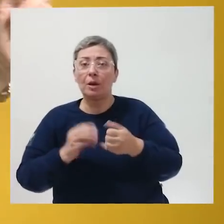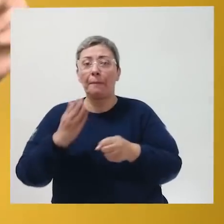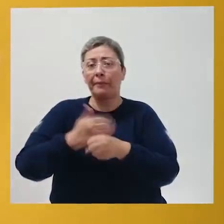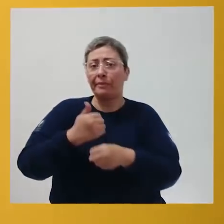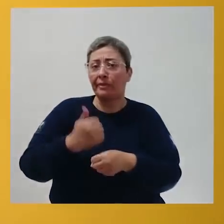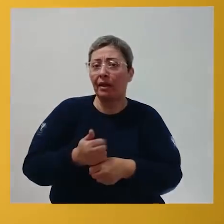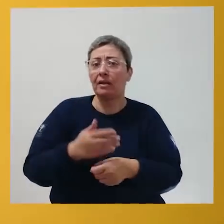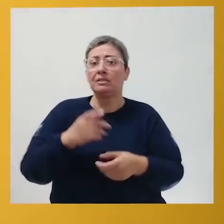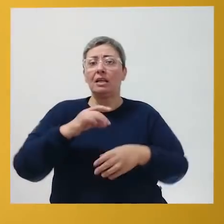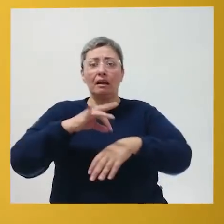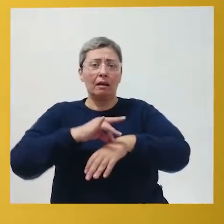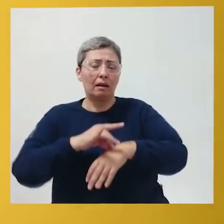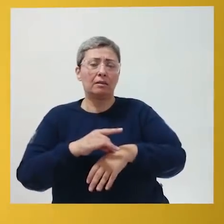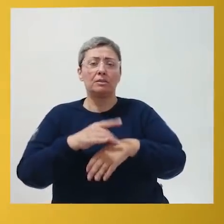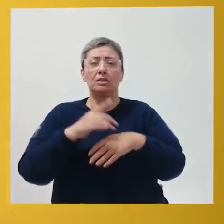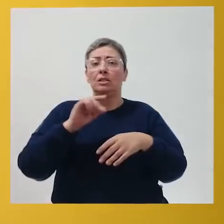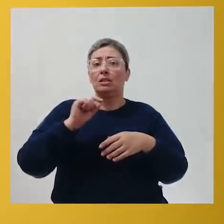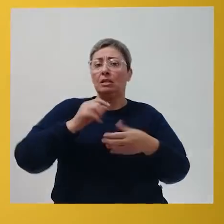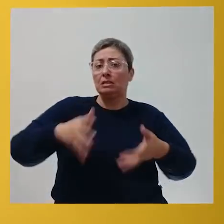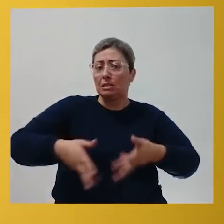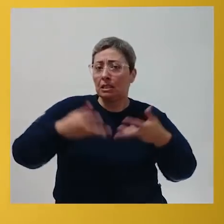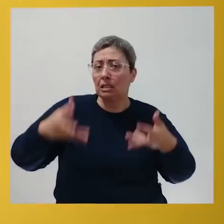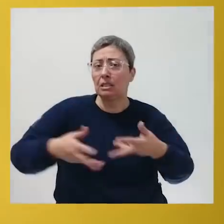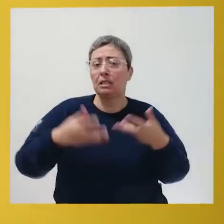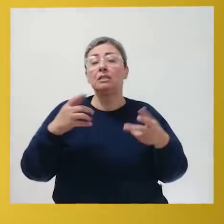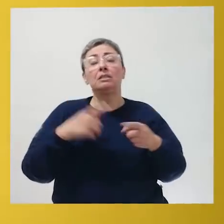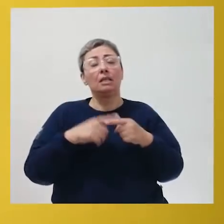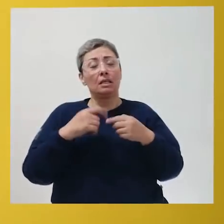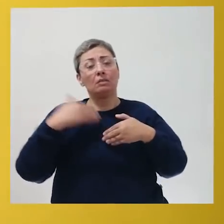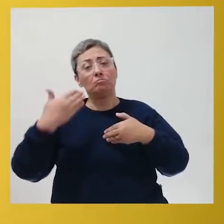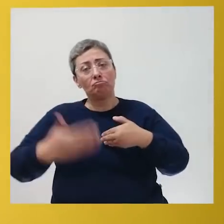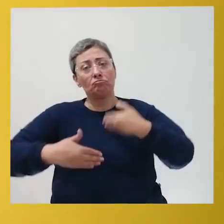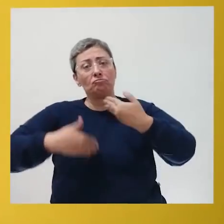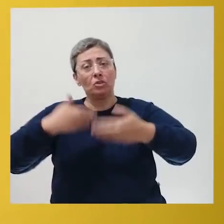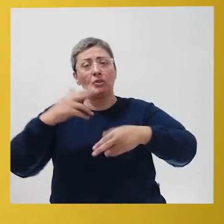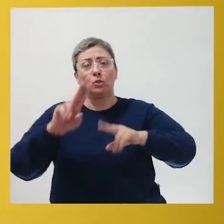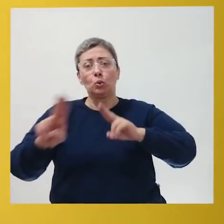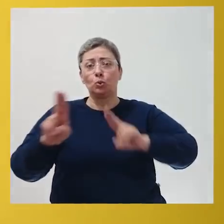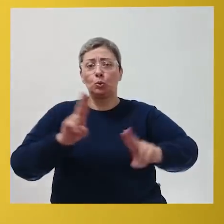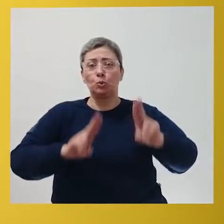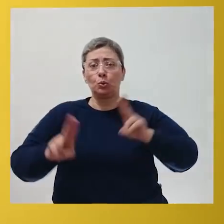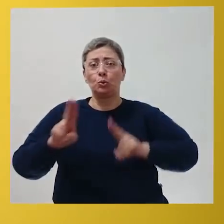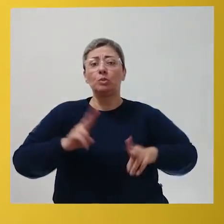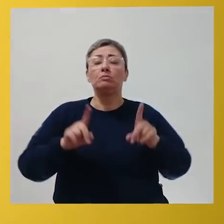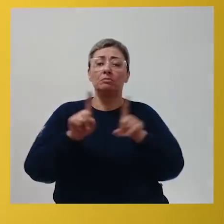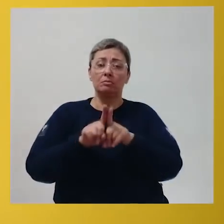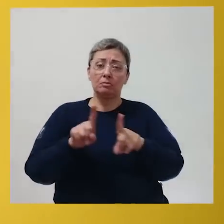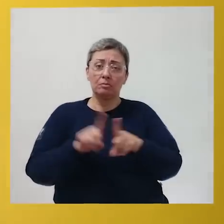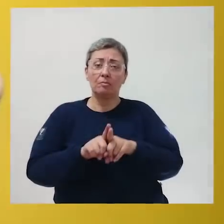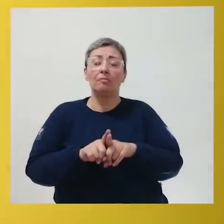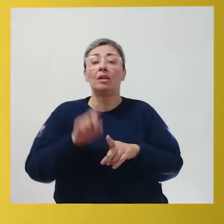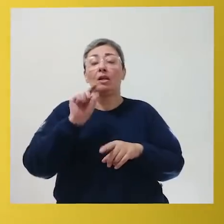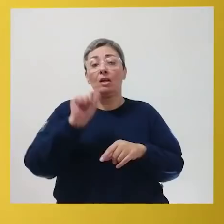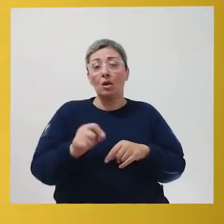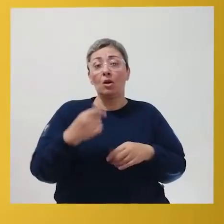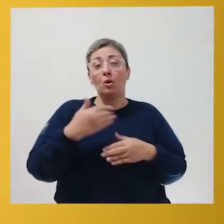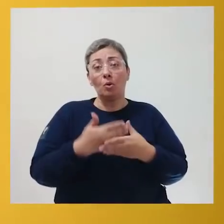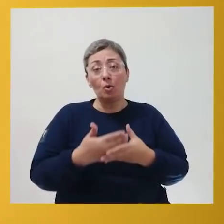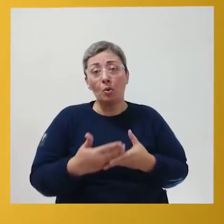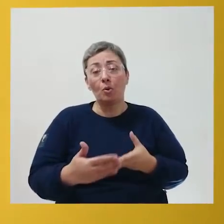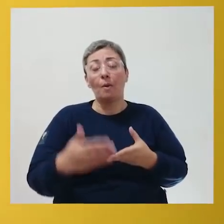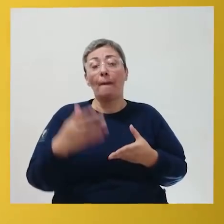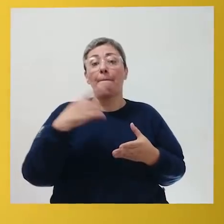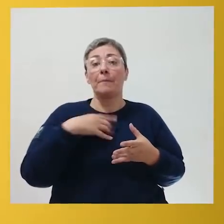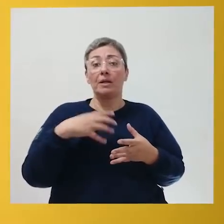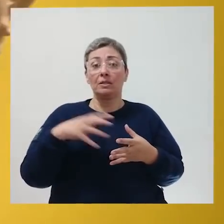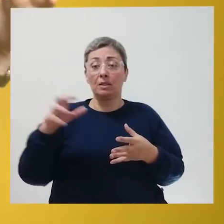uma batata, vou fazer uma carne, vou fazer uma salada, e assim nós vamos nomeando. Até mesmo, né, isso começa